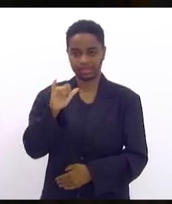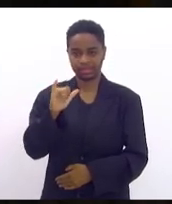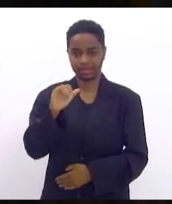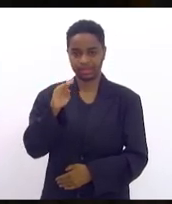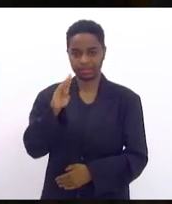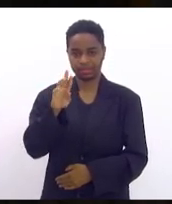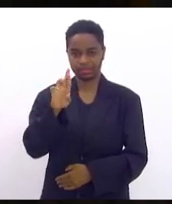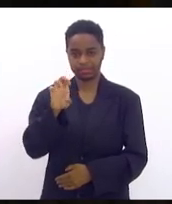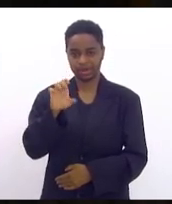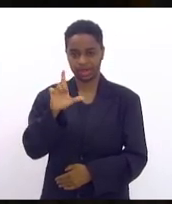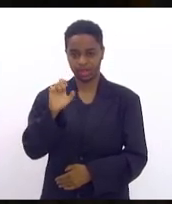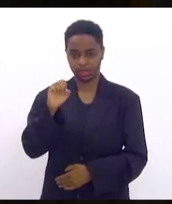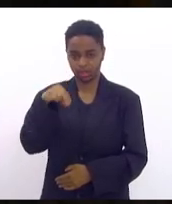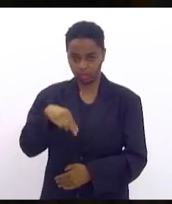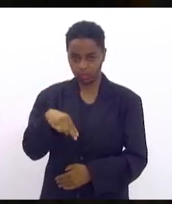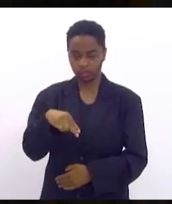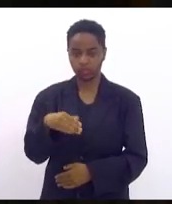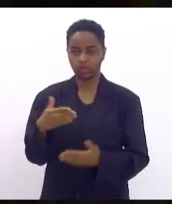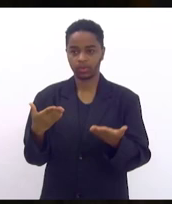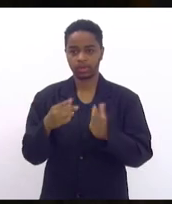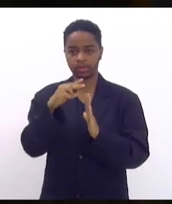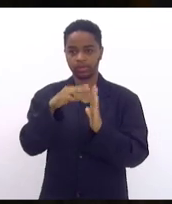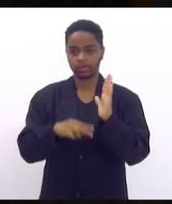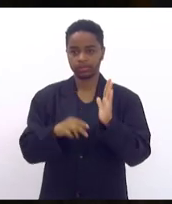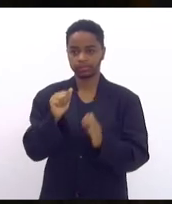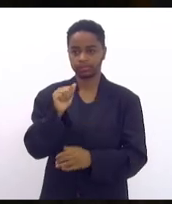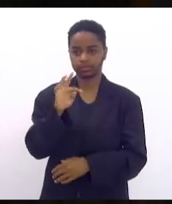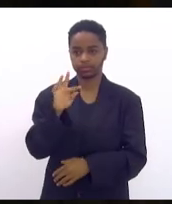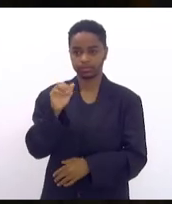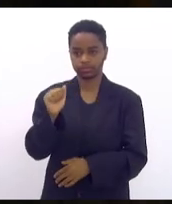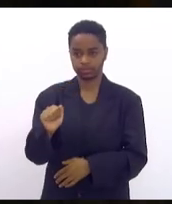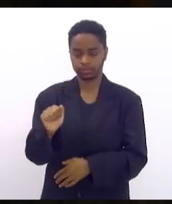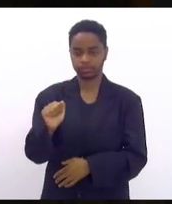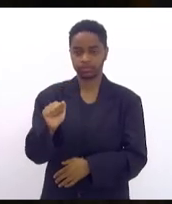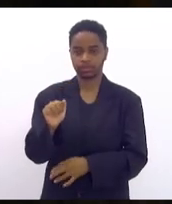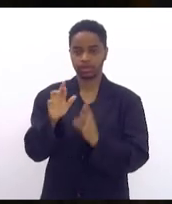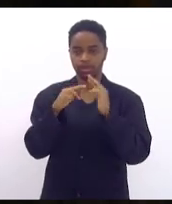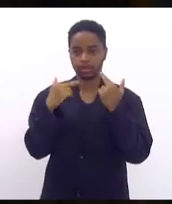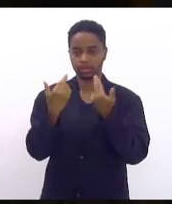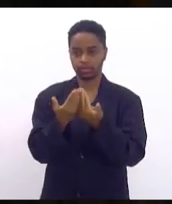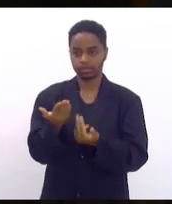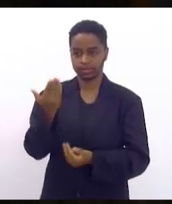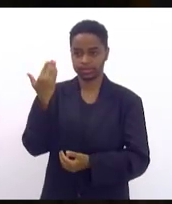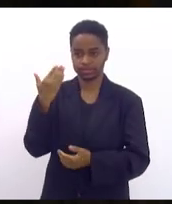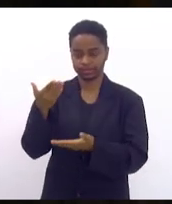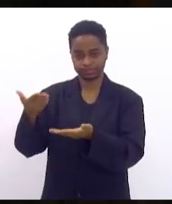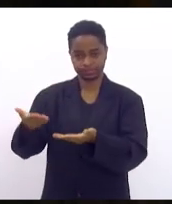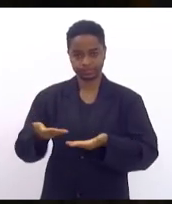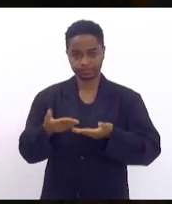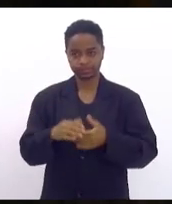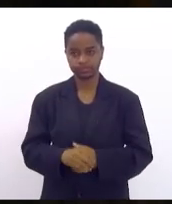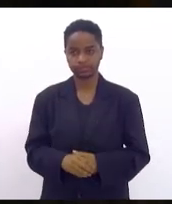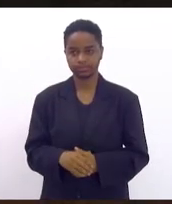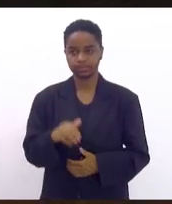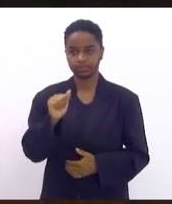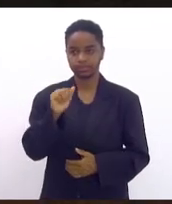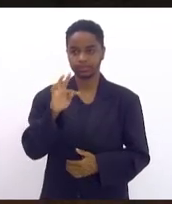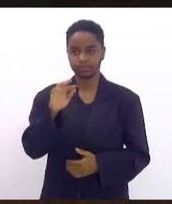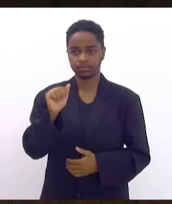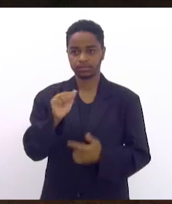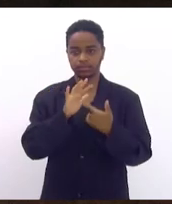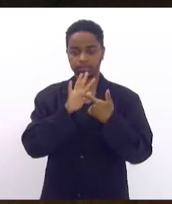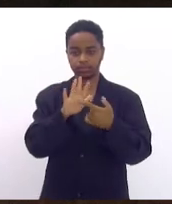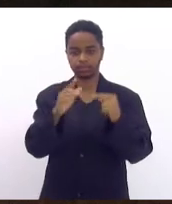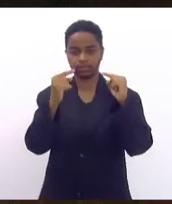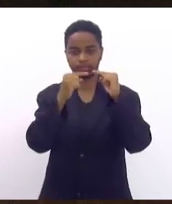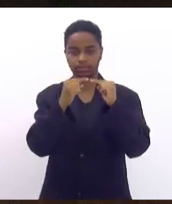Librelon para fazer a leitura da ata da sessão anterior. Por favor, deputado. Obrigada. A ata reflete com